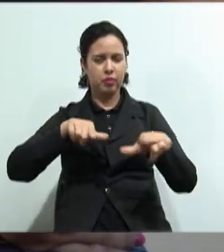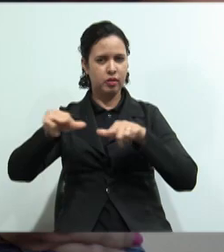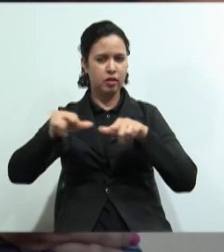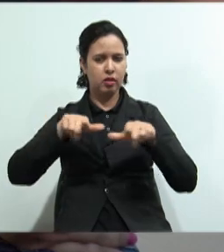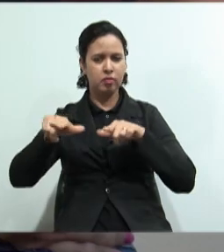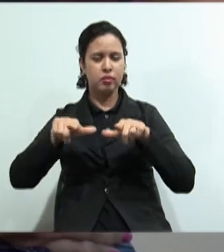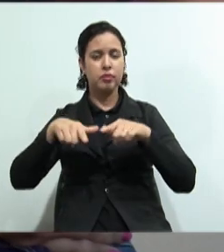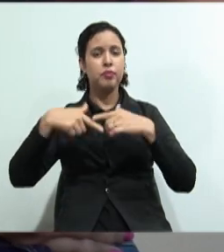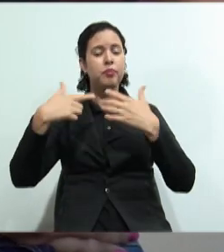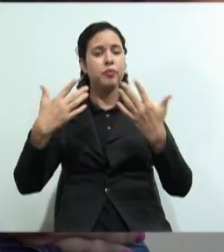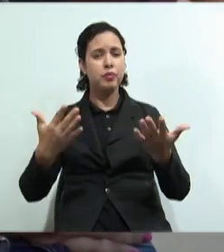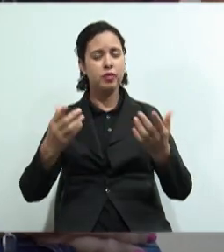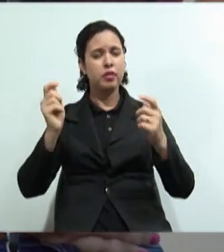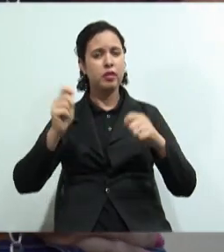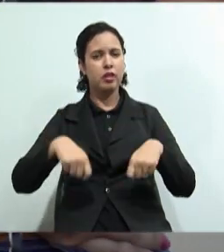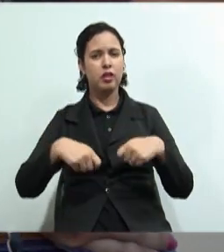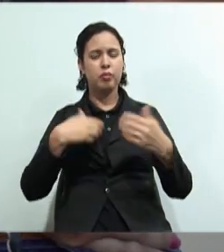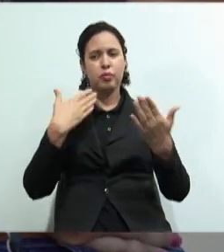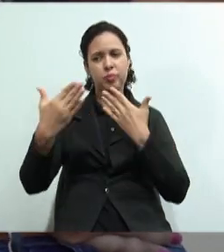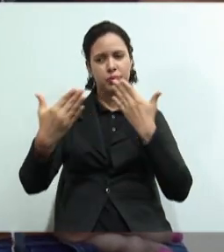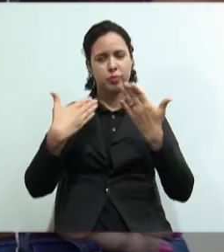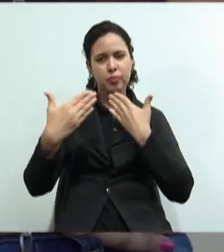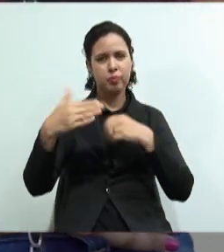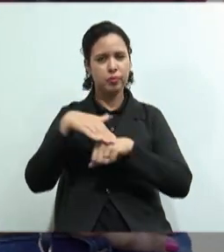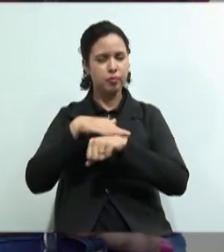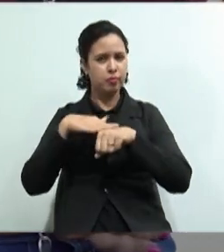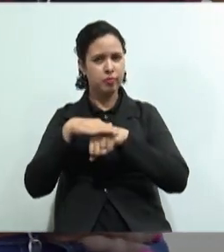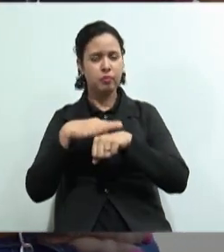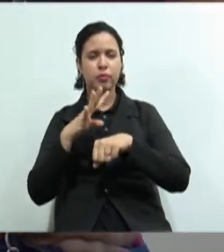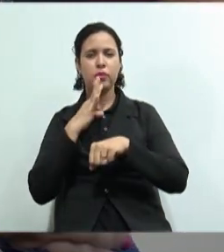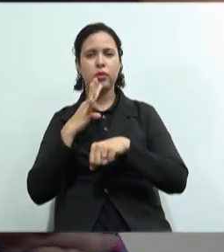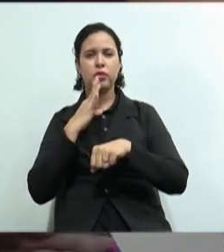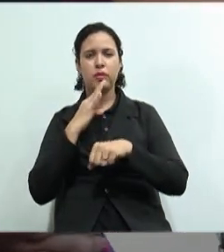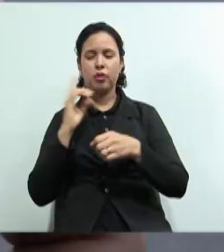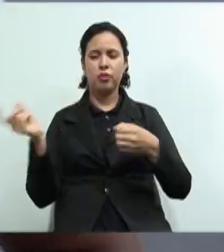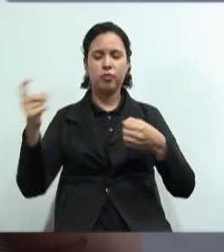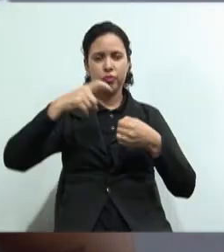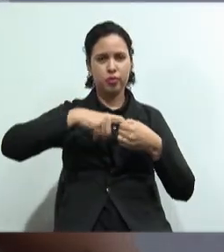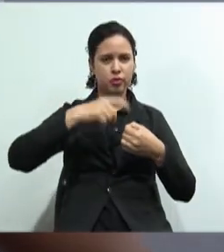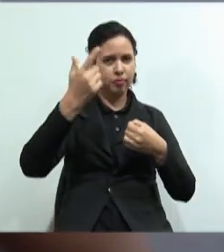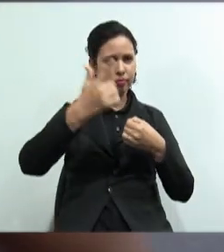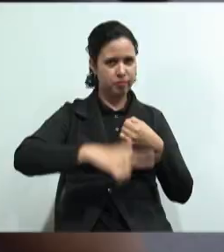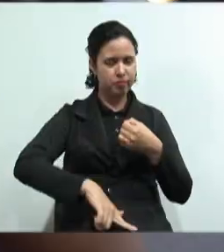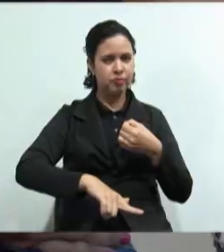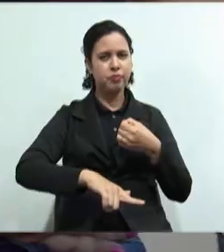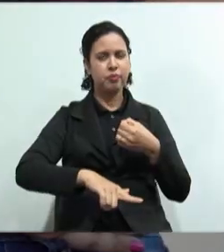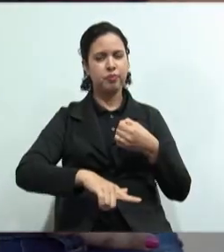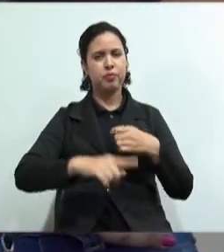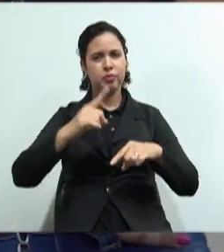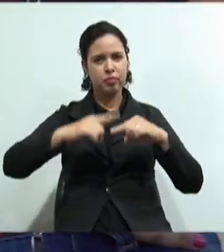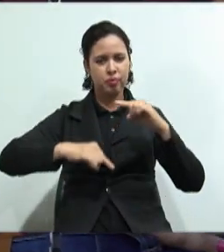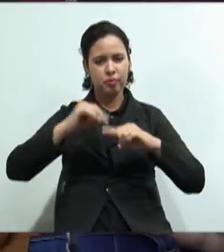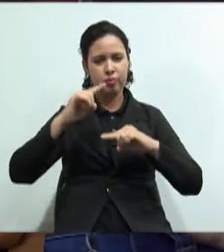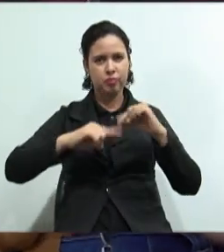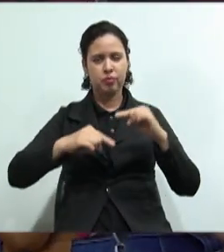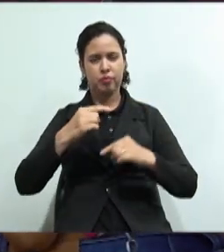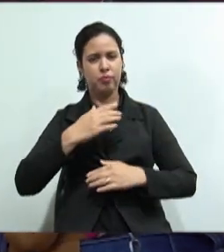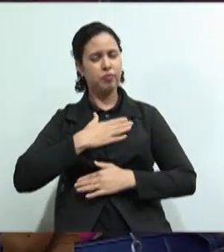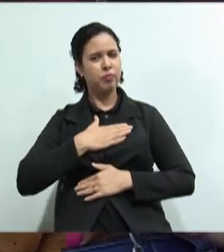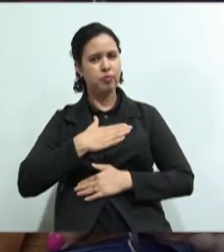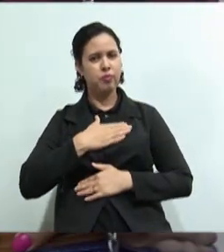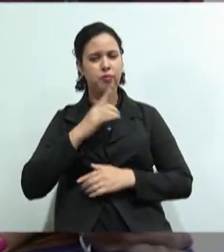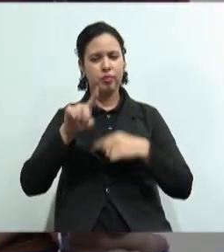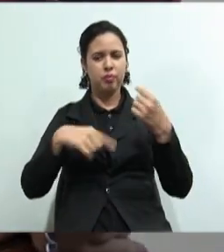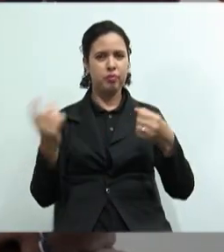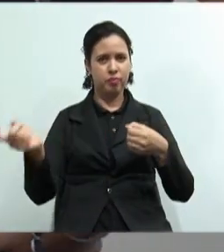dessa forma eu posso conversar direto com o cliente. E ele me conhecendo vai voltar mais vezes depois de levar meu produto e ver como é bom. Então,